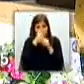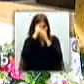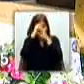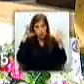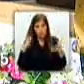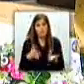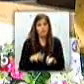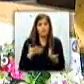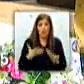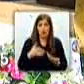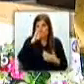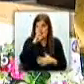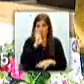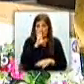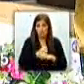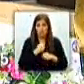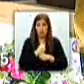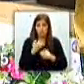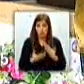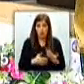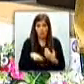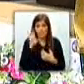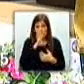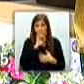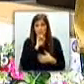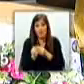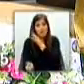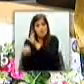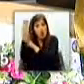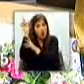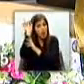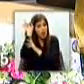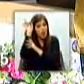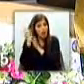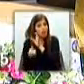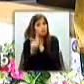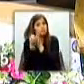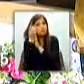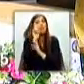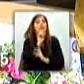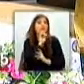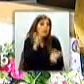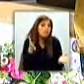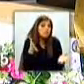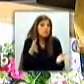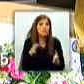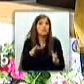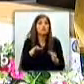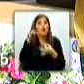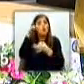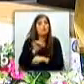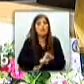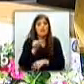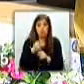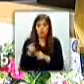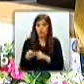nós sabemos se funciona, se é possível germinar lá a planta e qual o seu comportamento, porque a variável